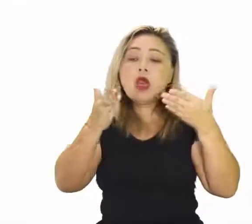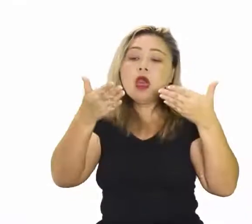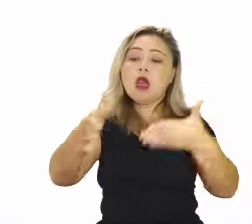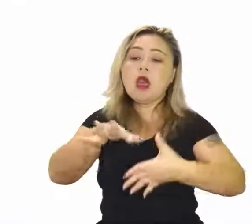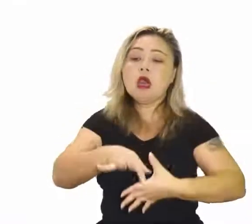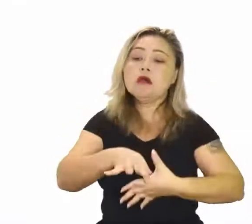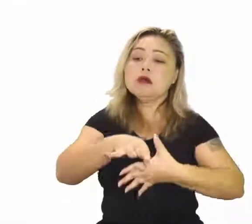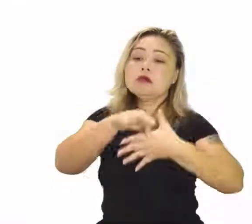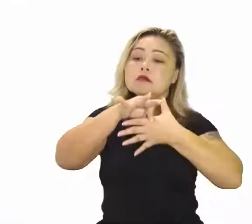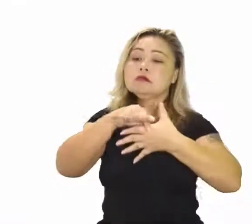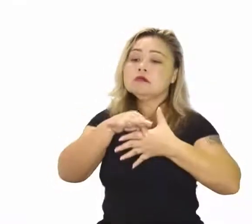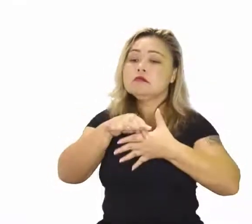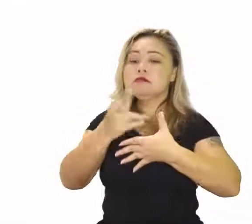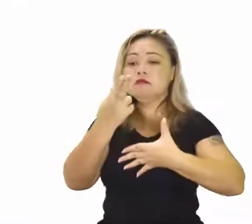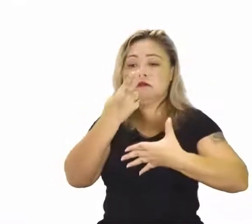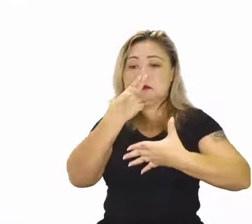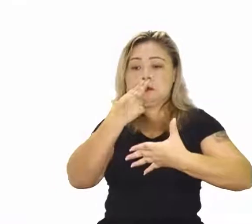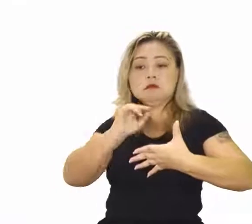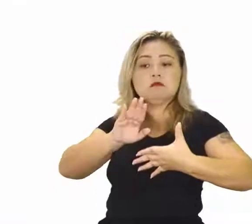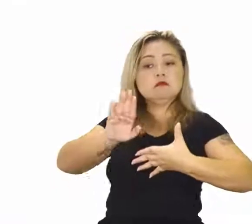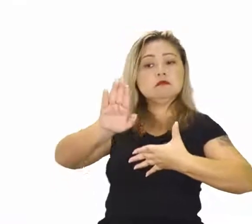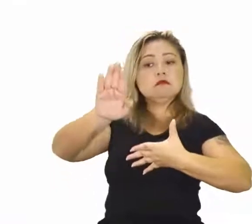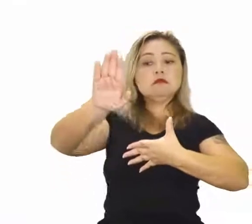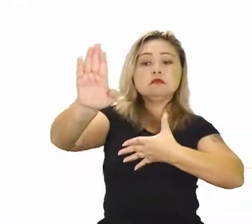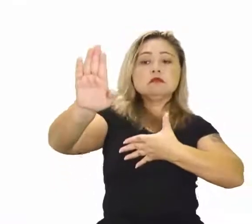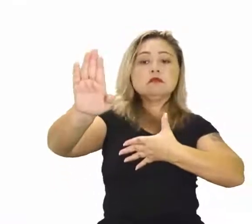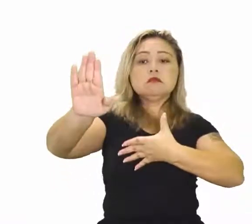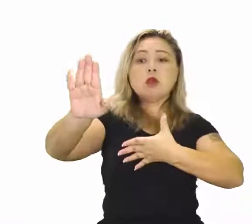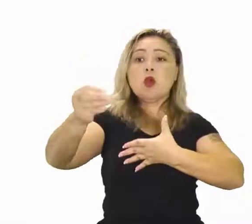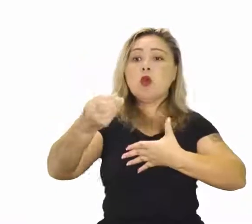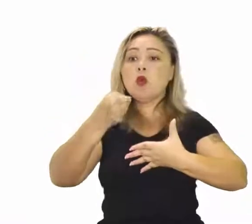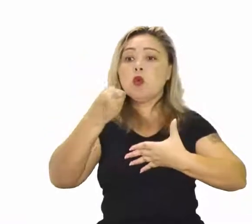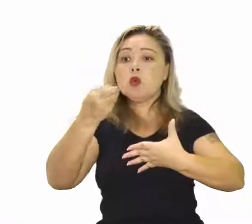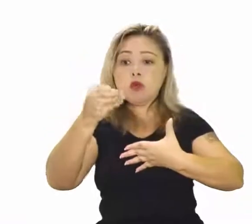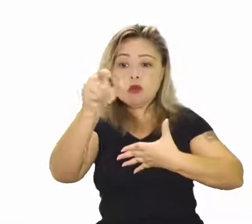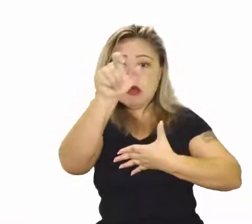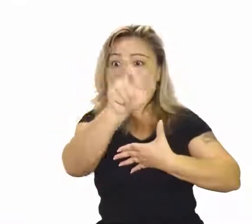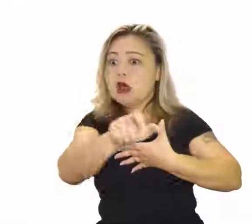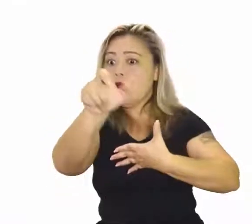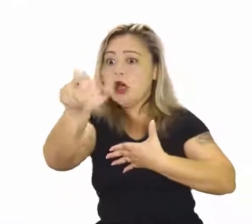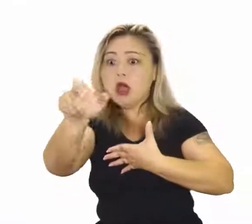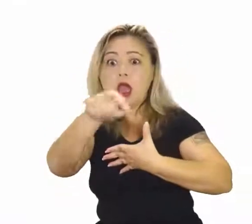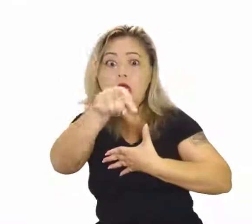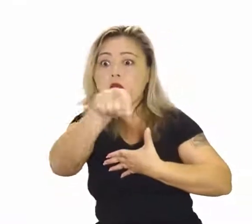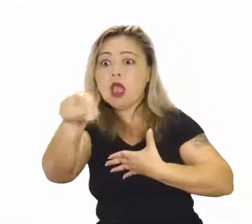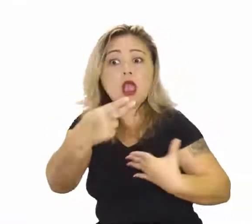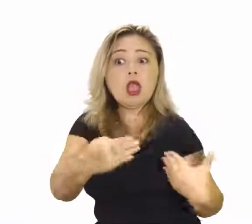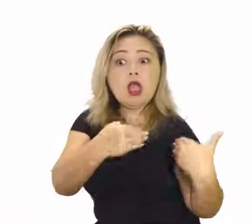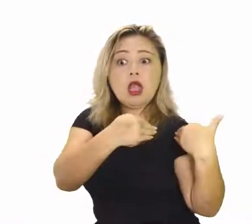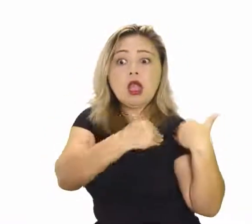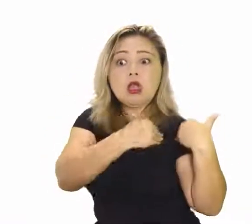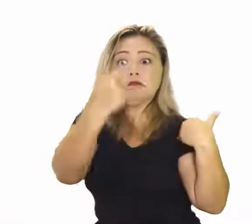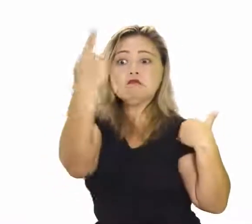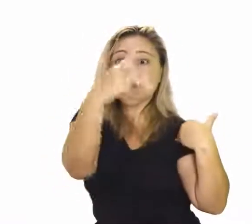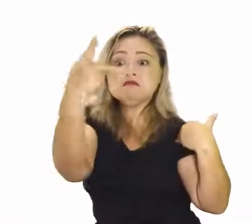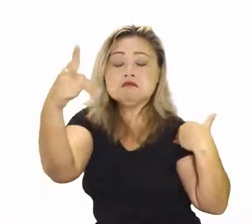dado aos líderes nazistas como responsável pelos crimes de guerra,